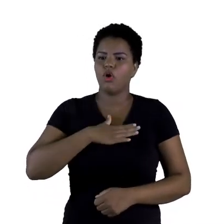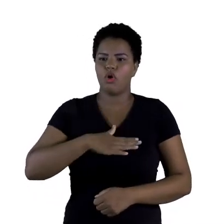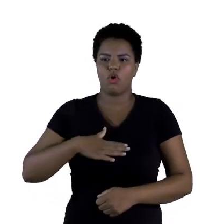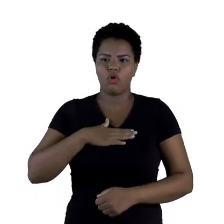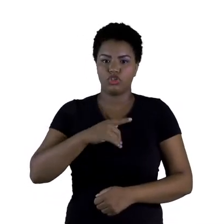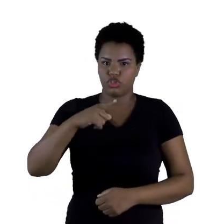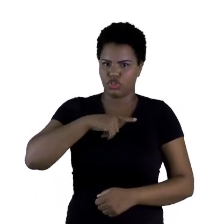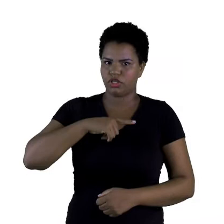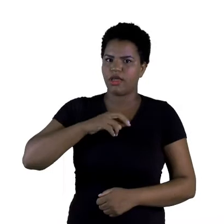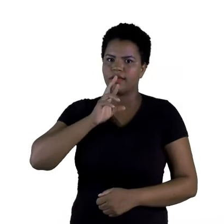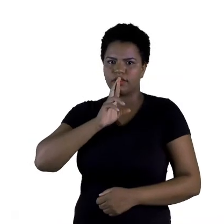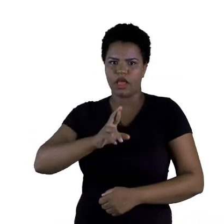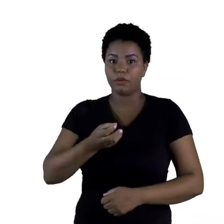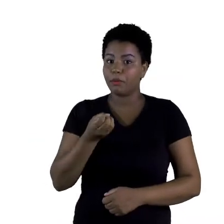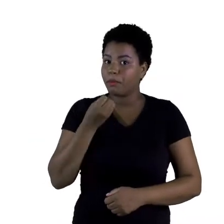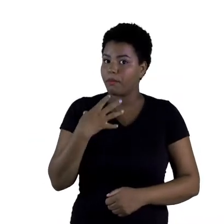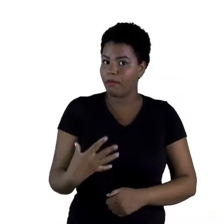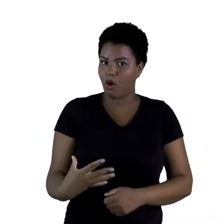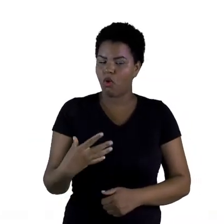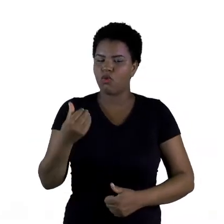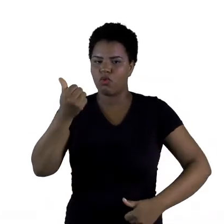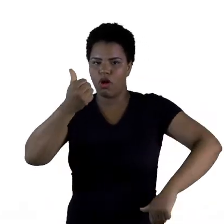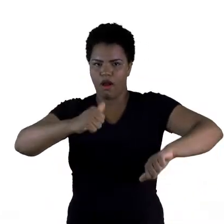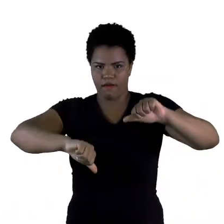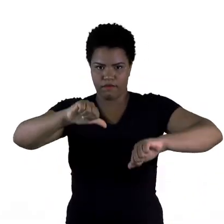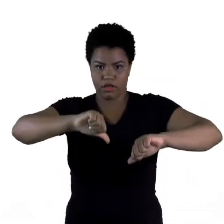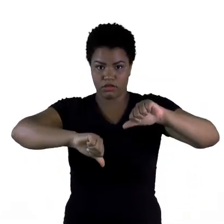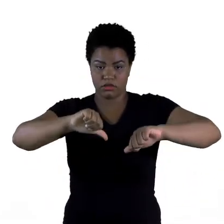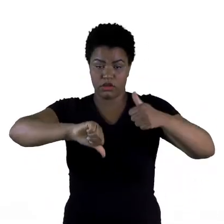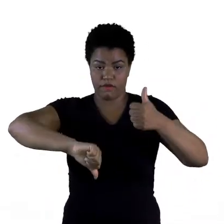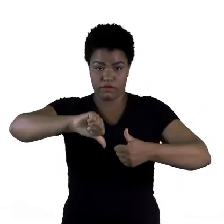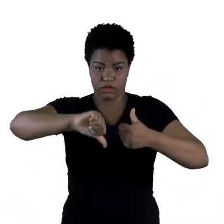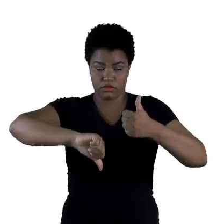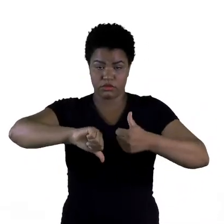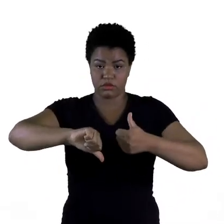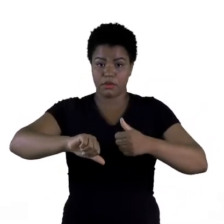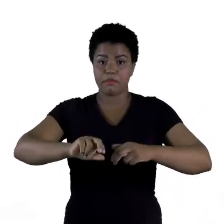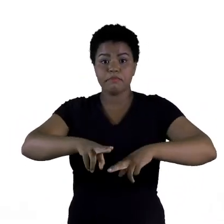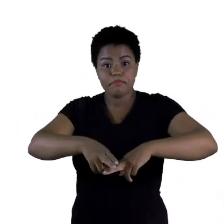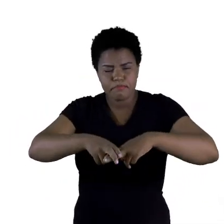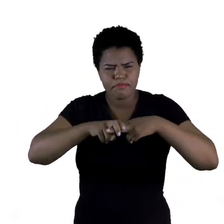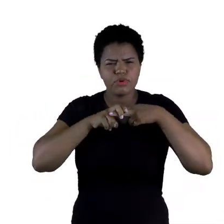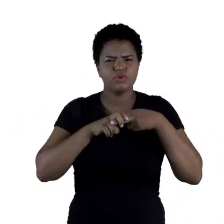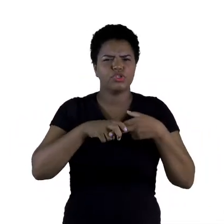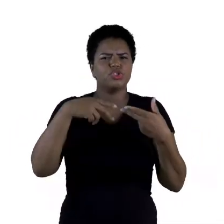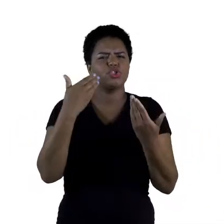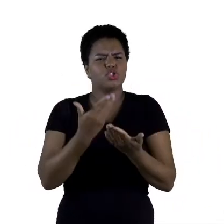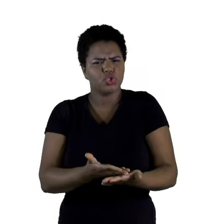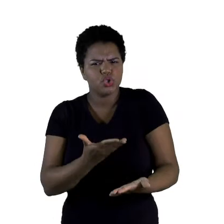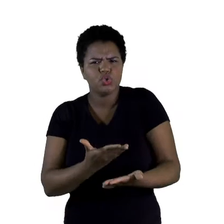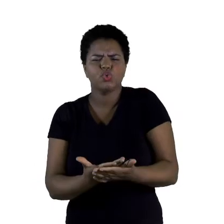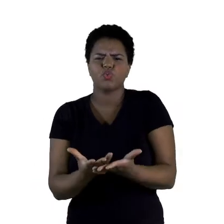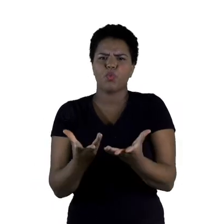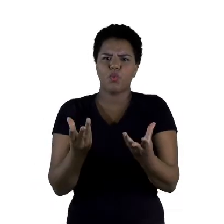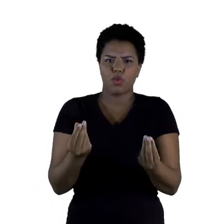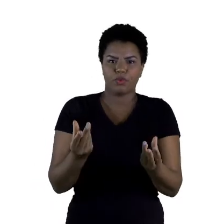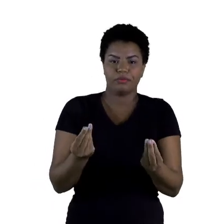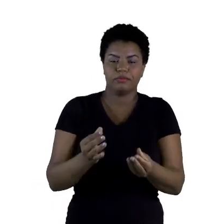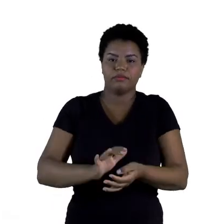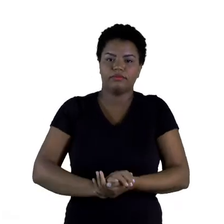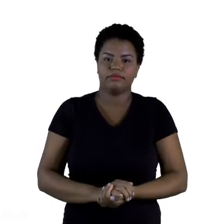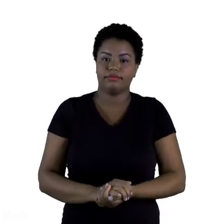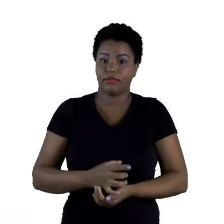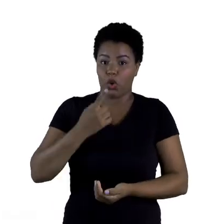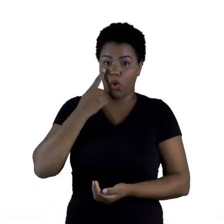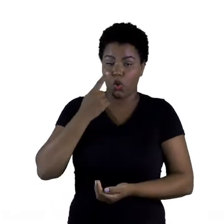resultados nas avaliações. Por isso, estudo bastante. Olha só, nós